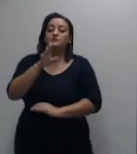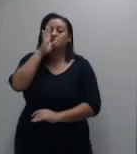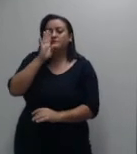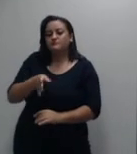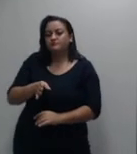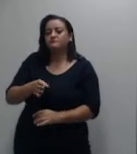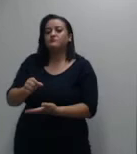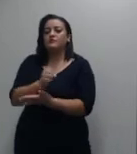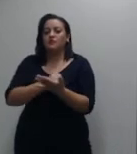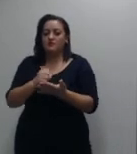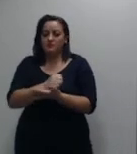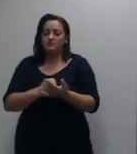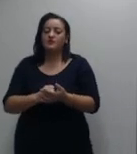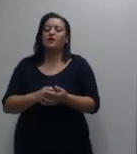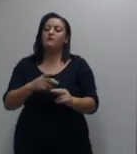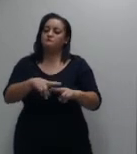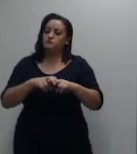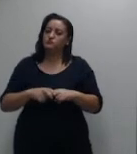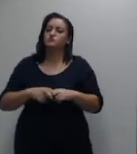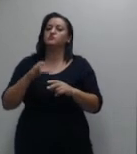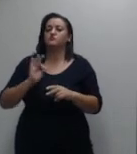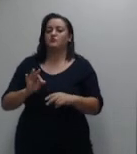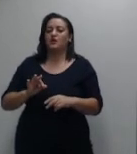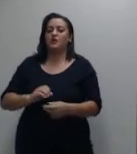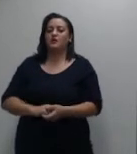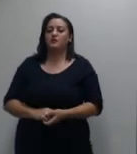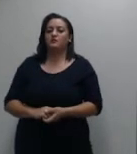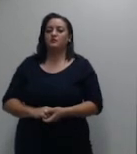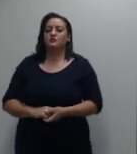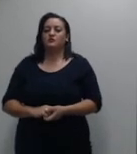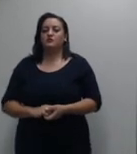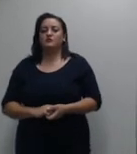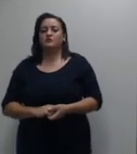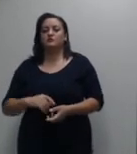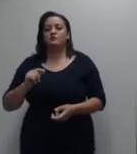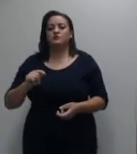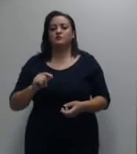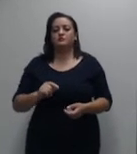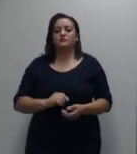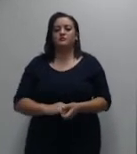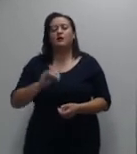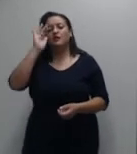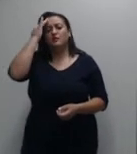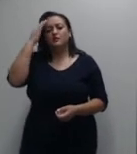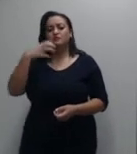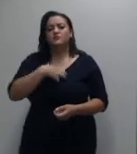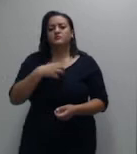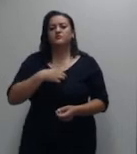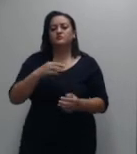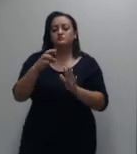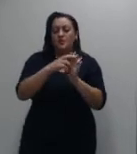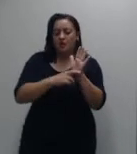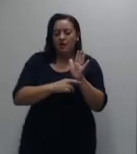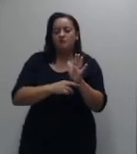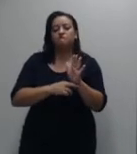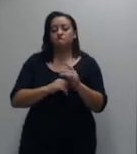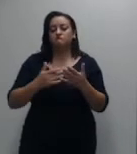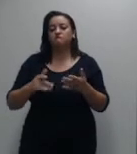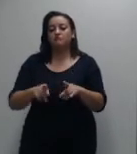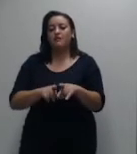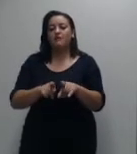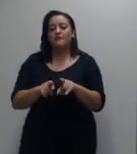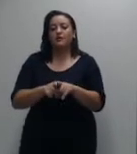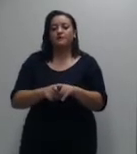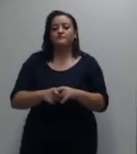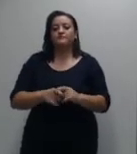Davi tá razões isso daí é entendimento de caráter doutrinário e evidentemente